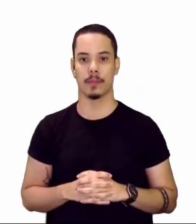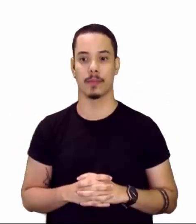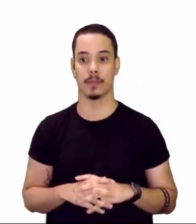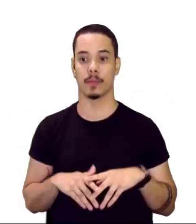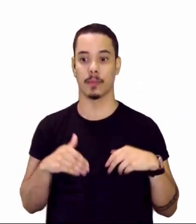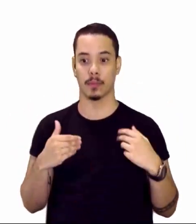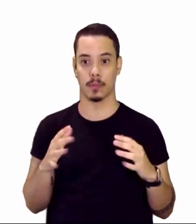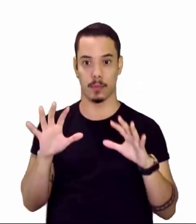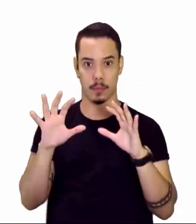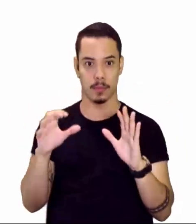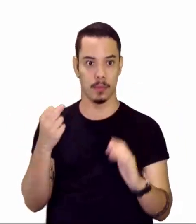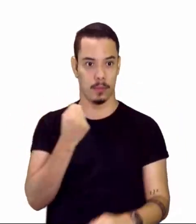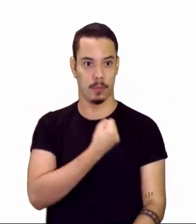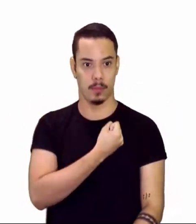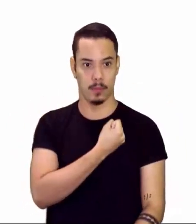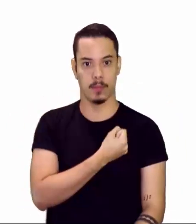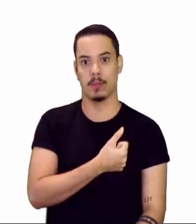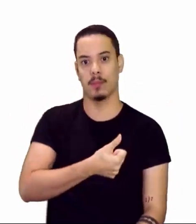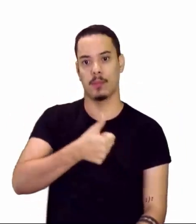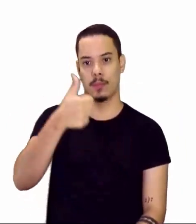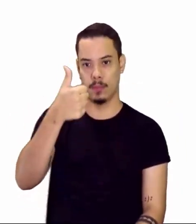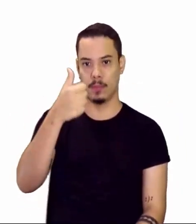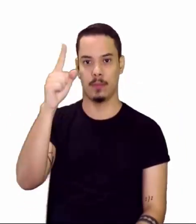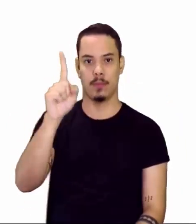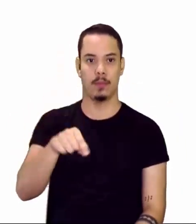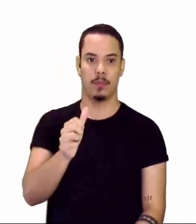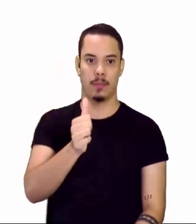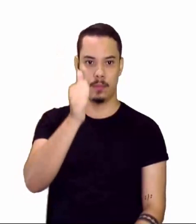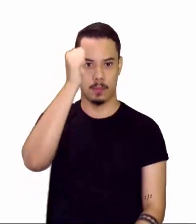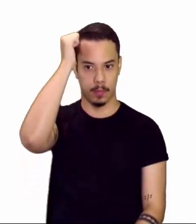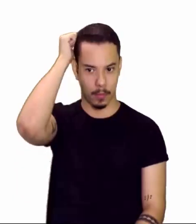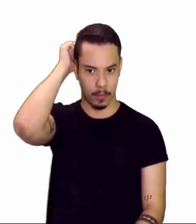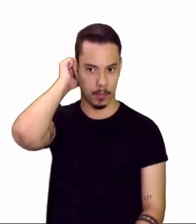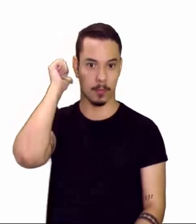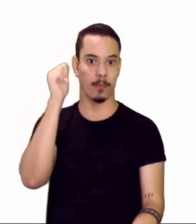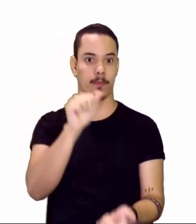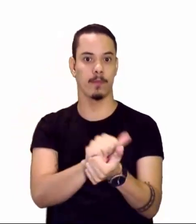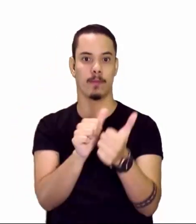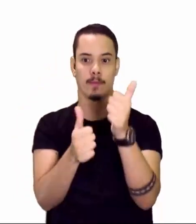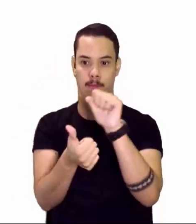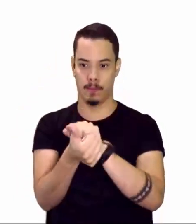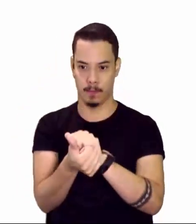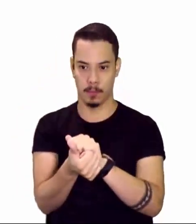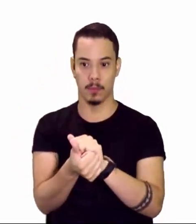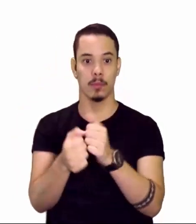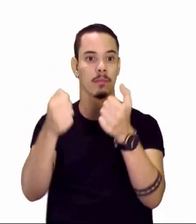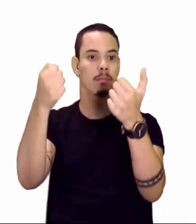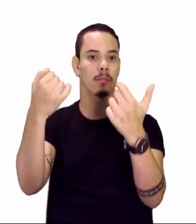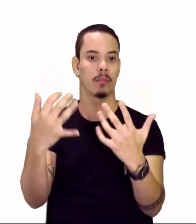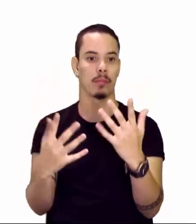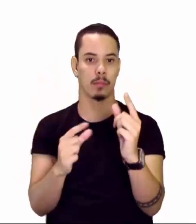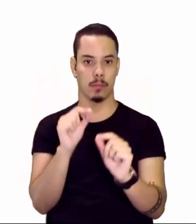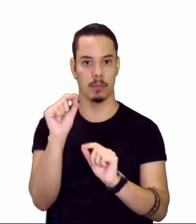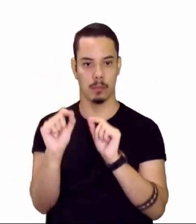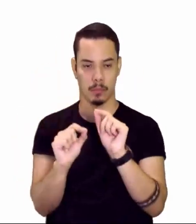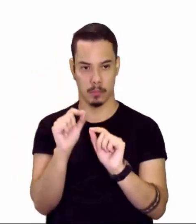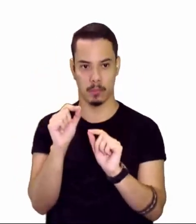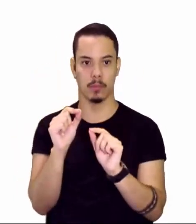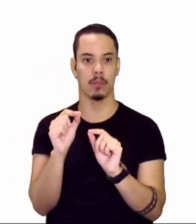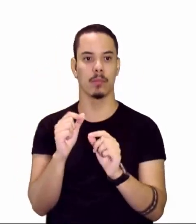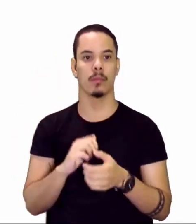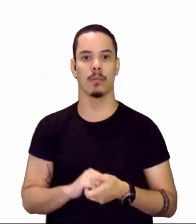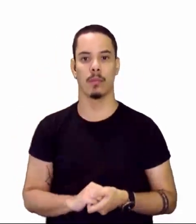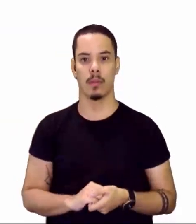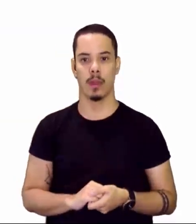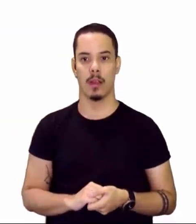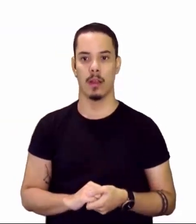Nessa questão de número 1, ela é uma questão de vestibular que foi adaptada e fala o seguinte, ó: